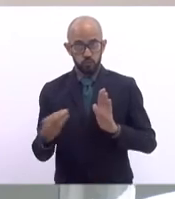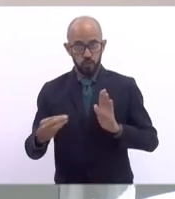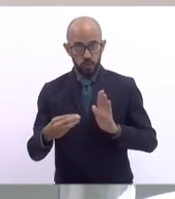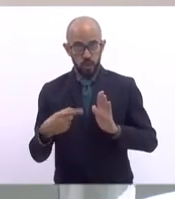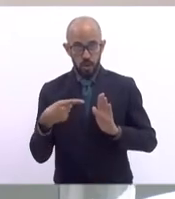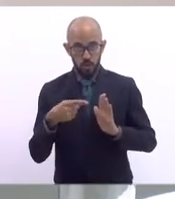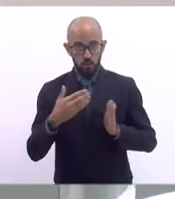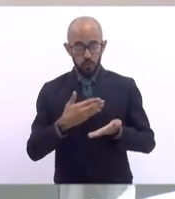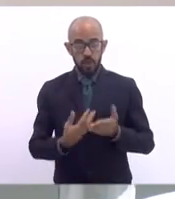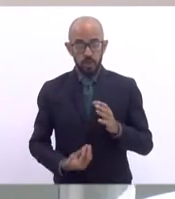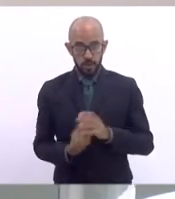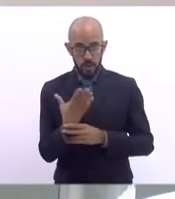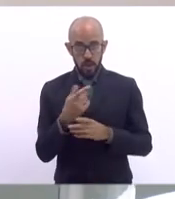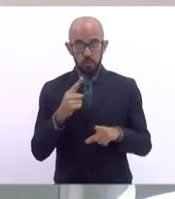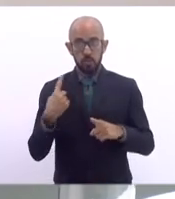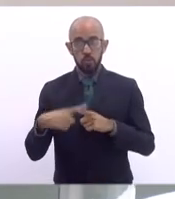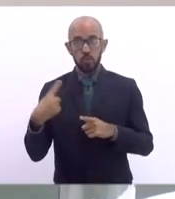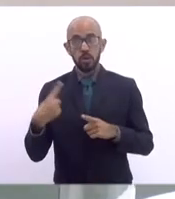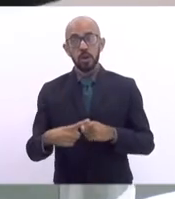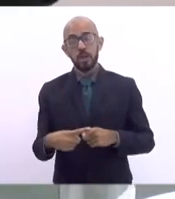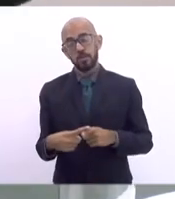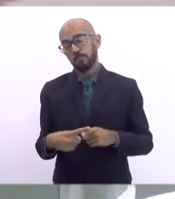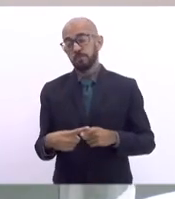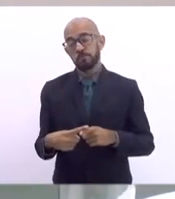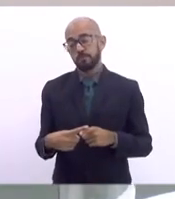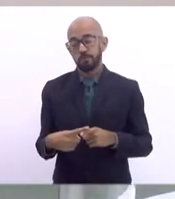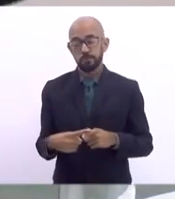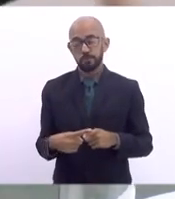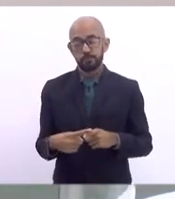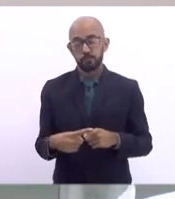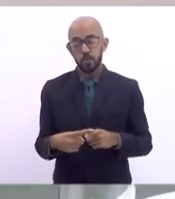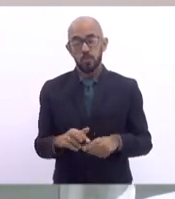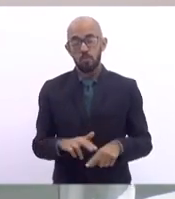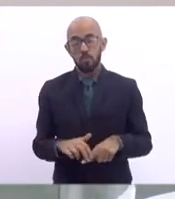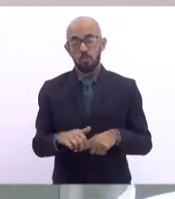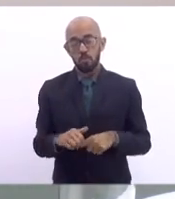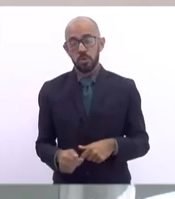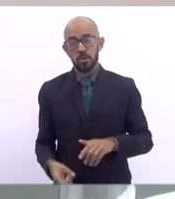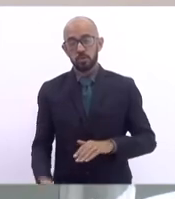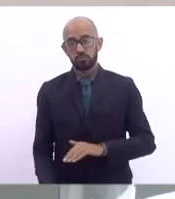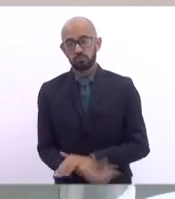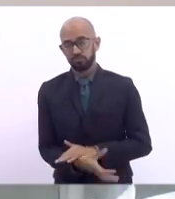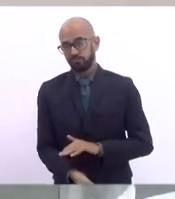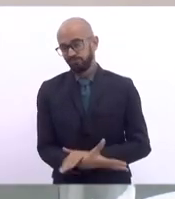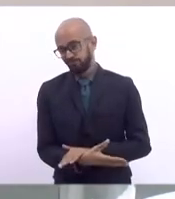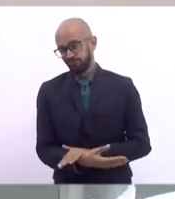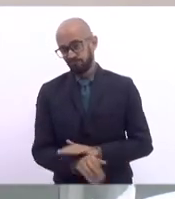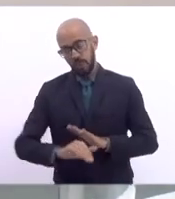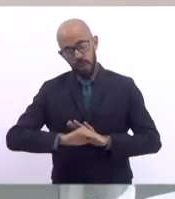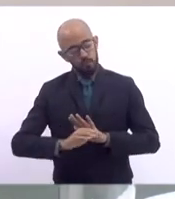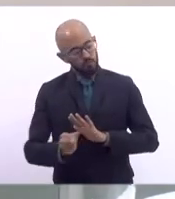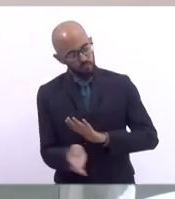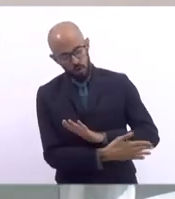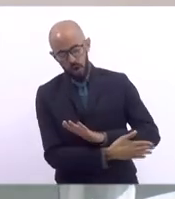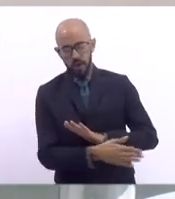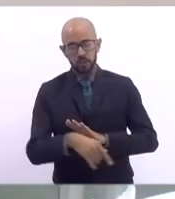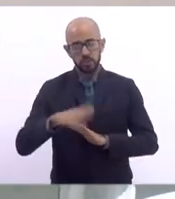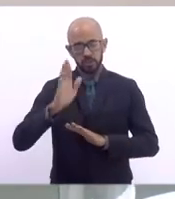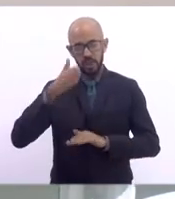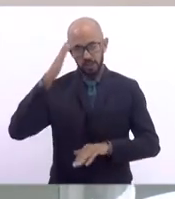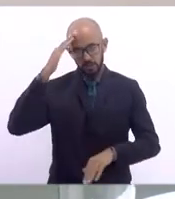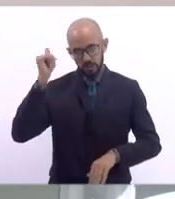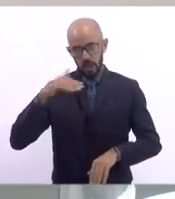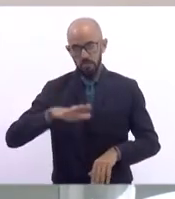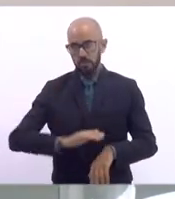fora e a má gestão a corrupção tirando tudo aquilo que a gente já sabe que é